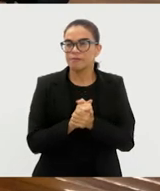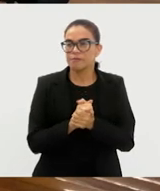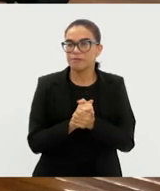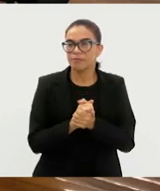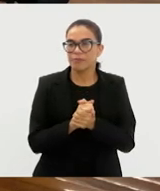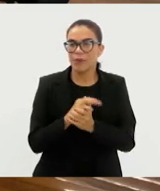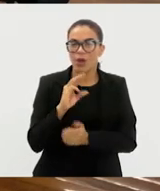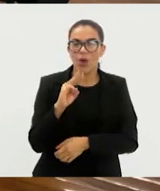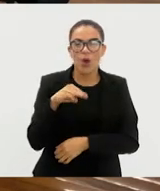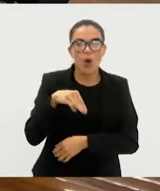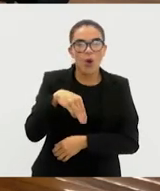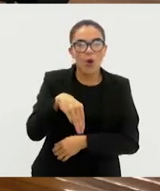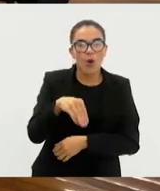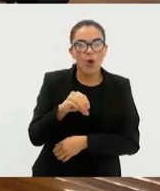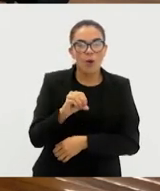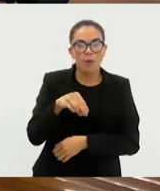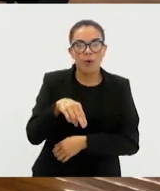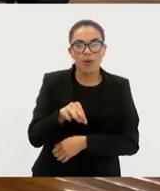Não, isso não é resposta.